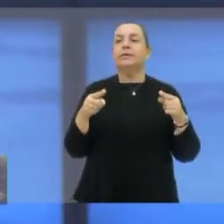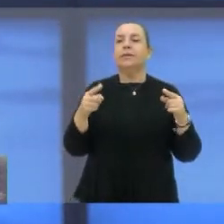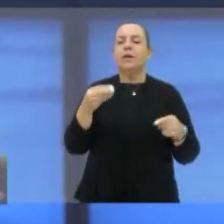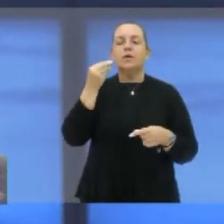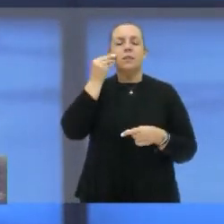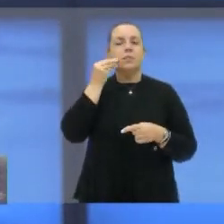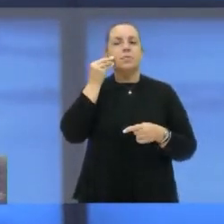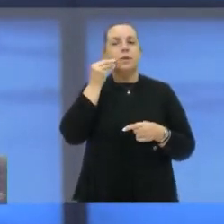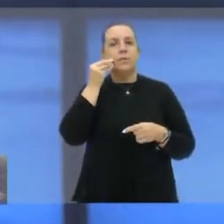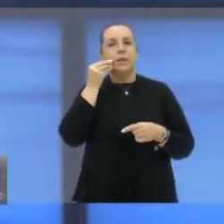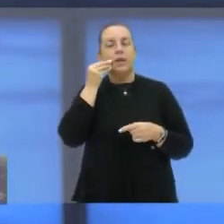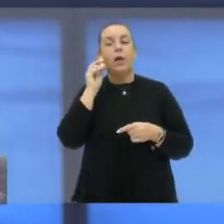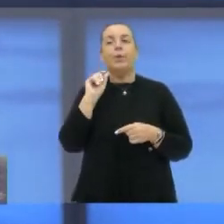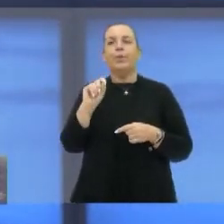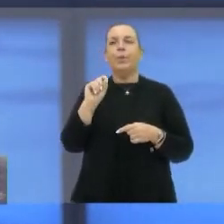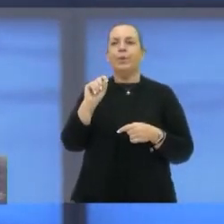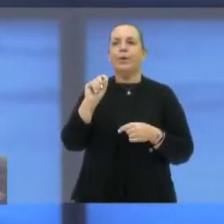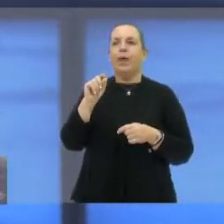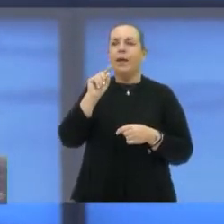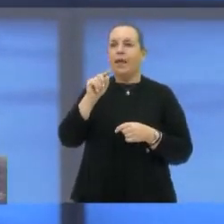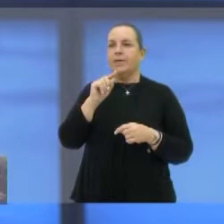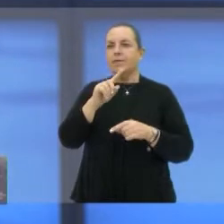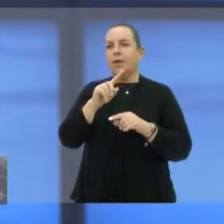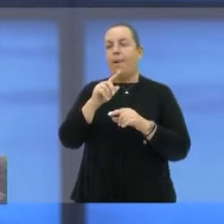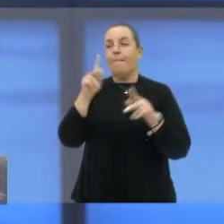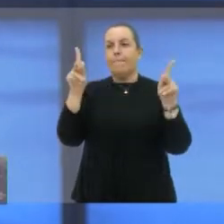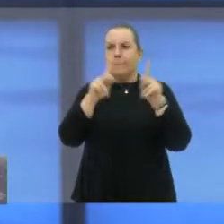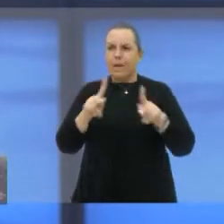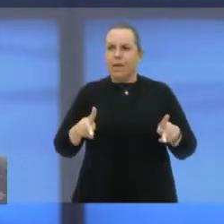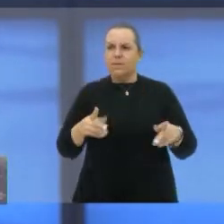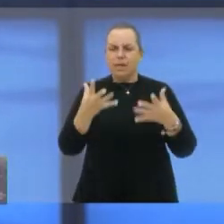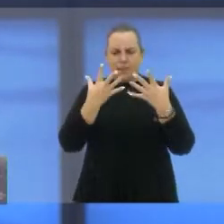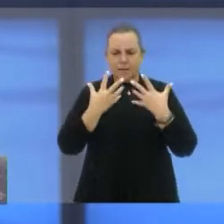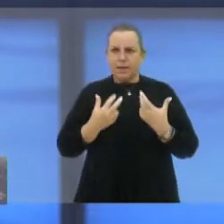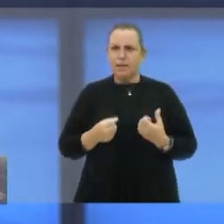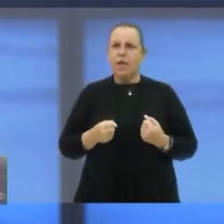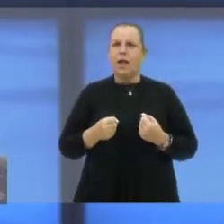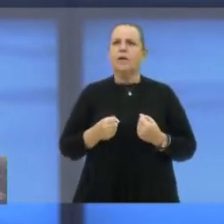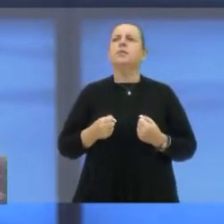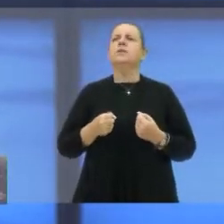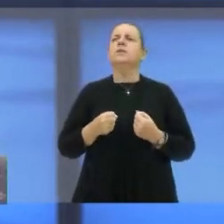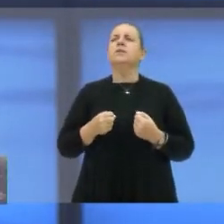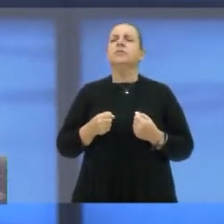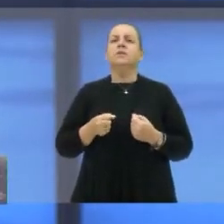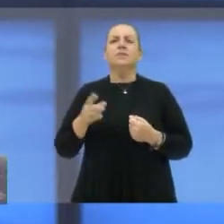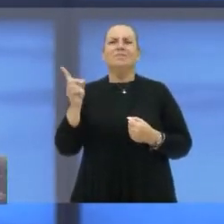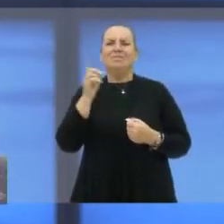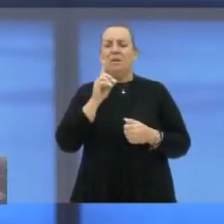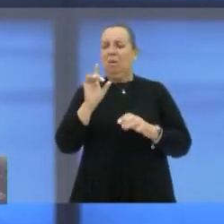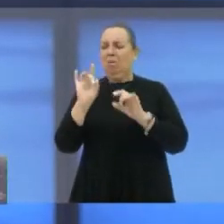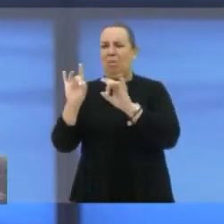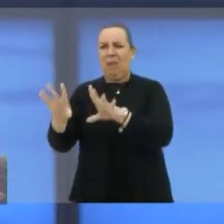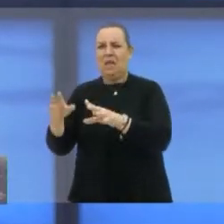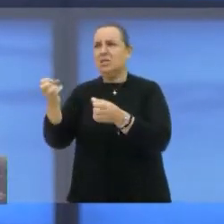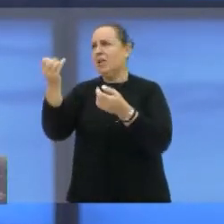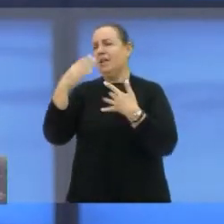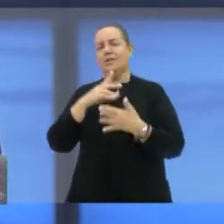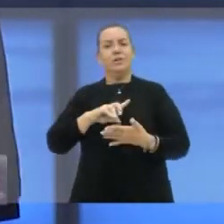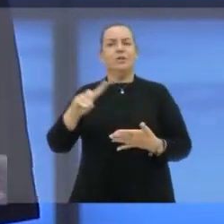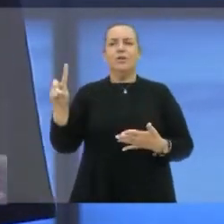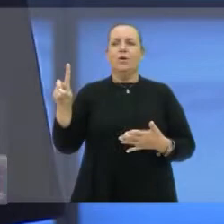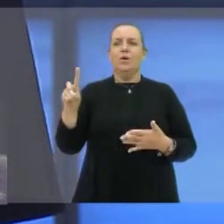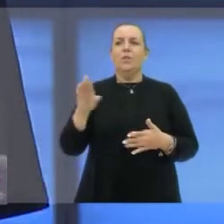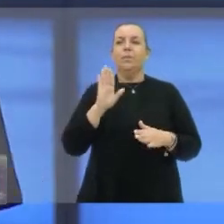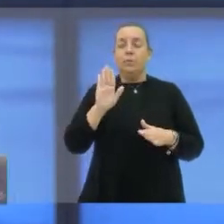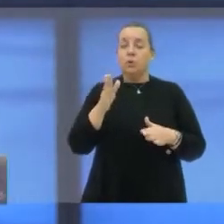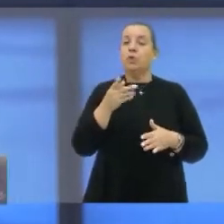experimentar esta paz, tomar posse. Não deixe a graça de Deus, eu falava ainda no